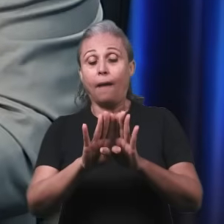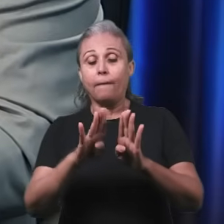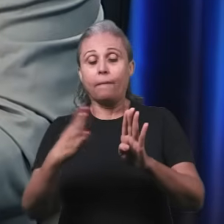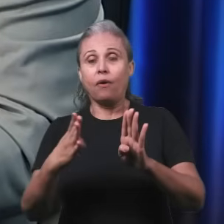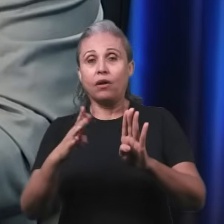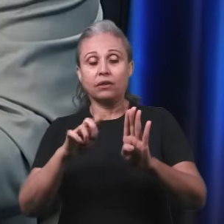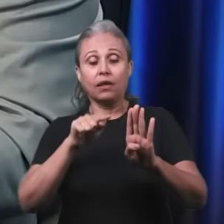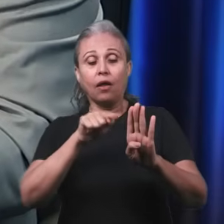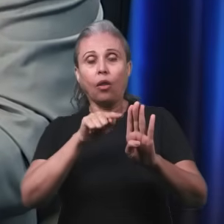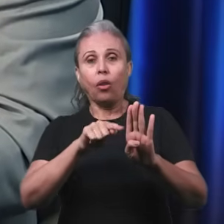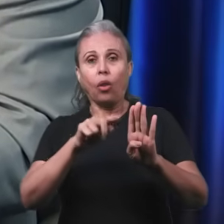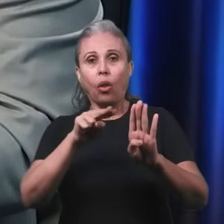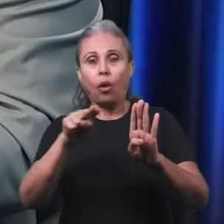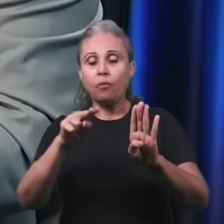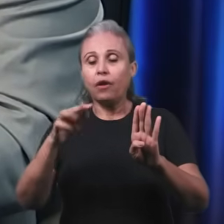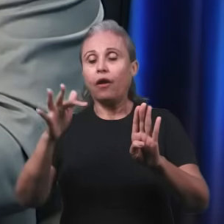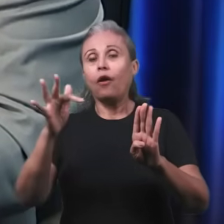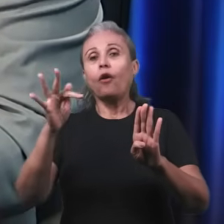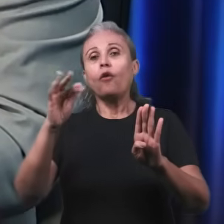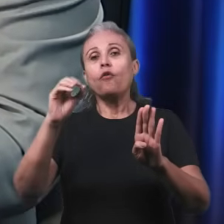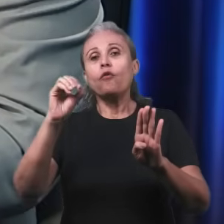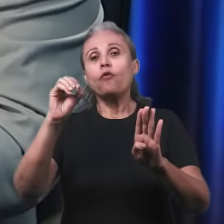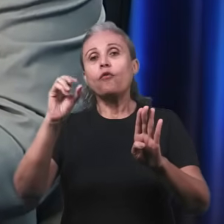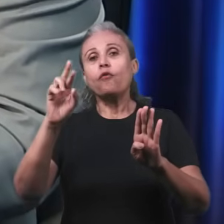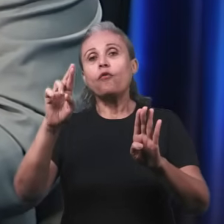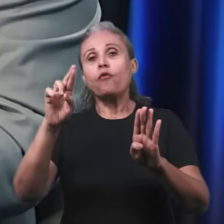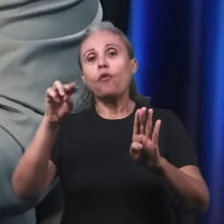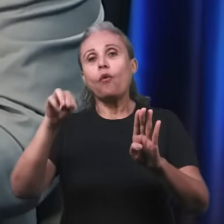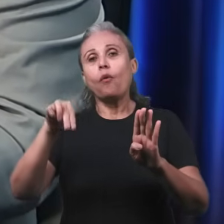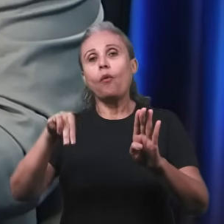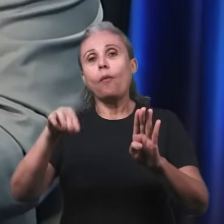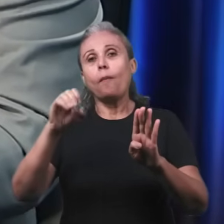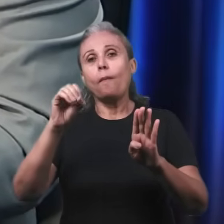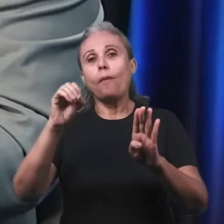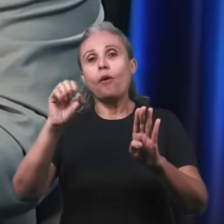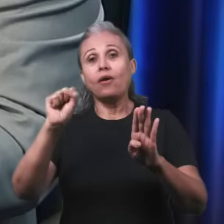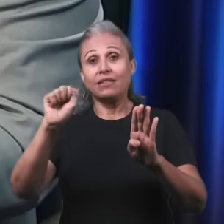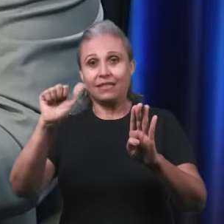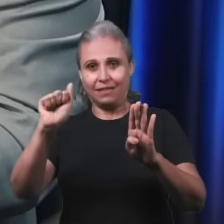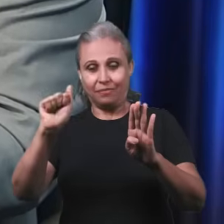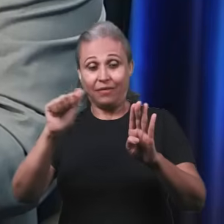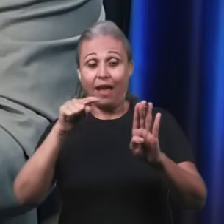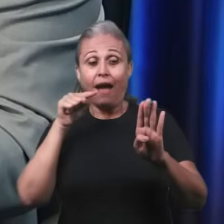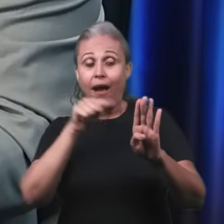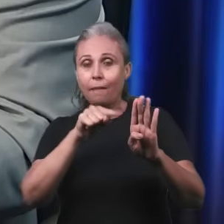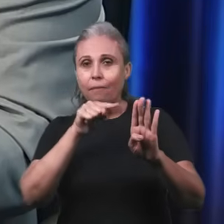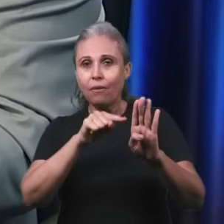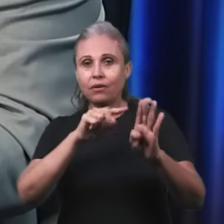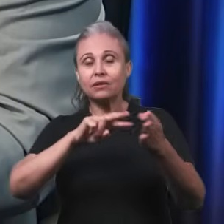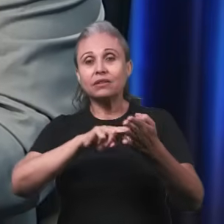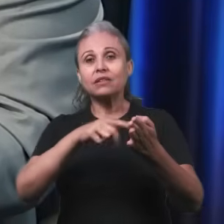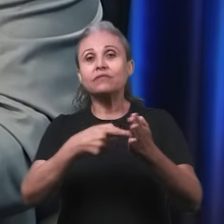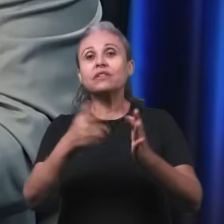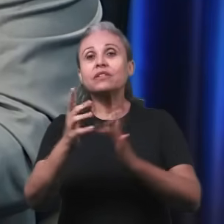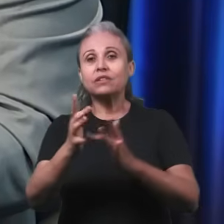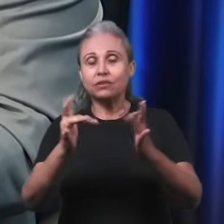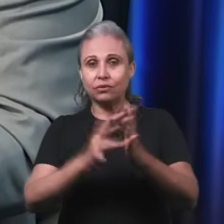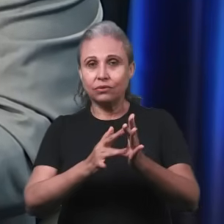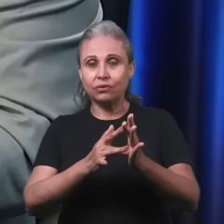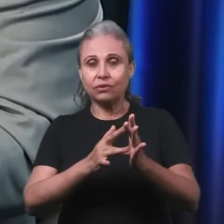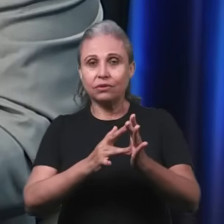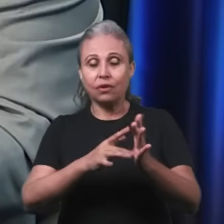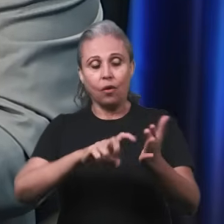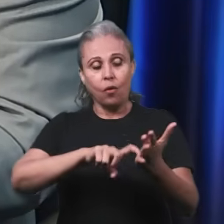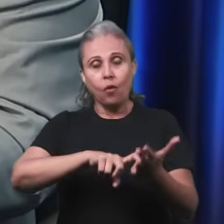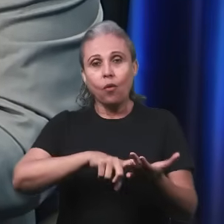chamada Formosa. A porta é Jesus. Ela tipifica Jesus. O coxo